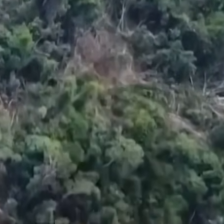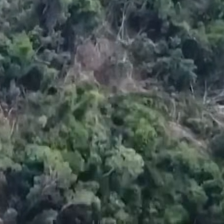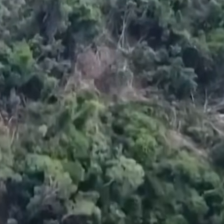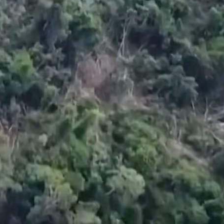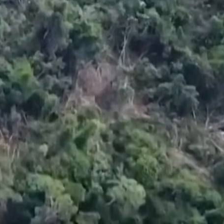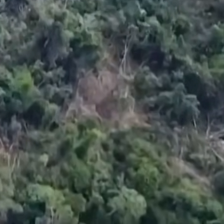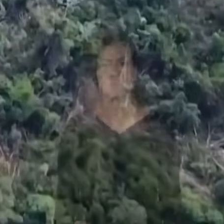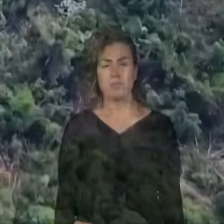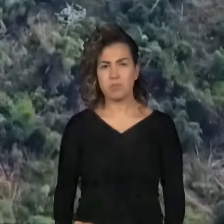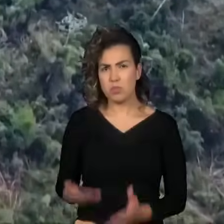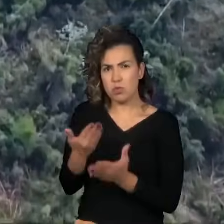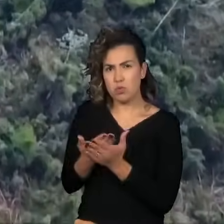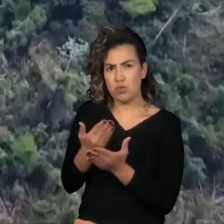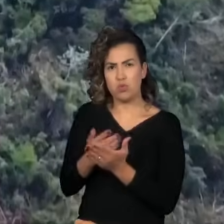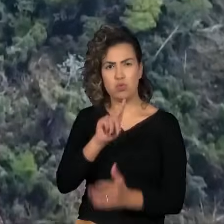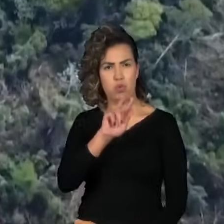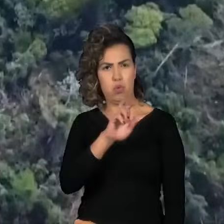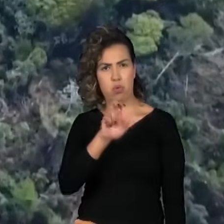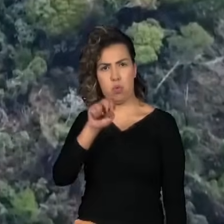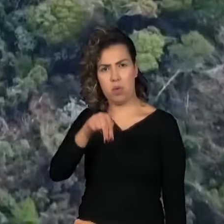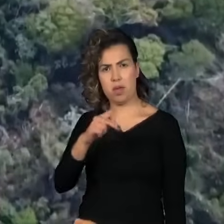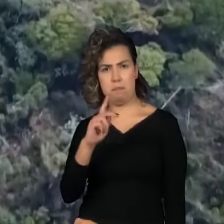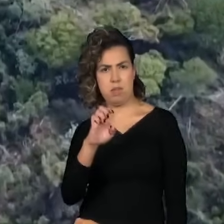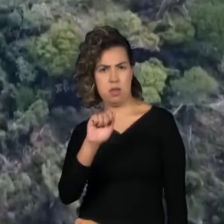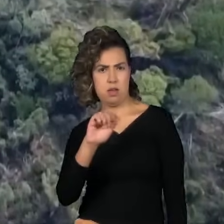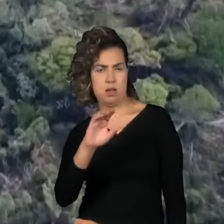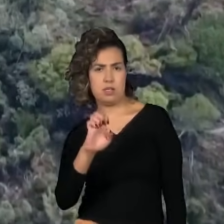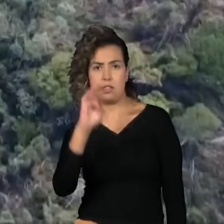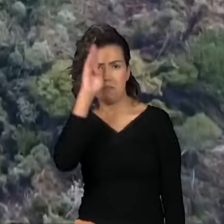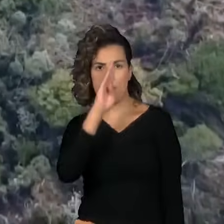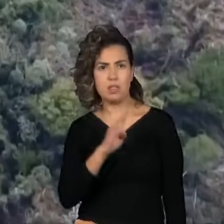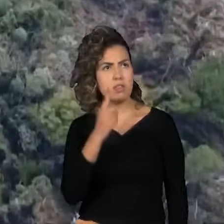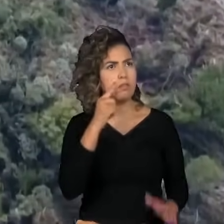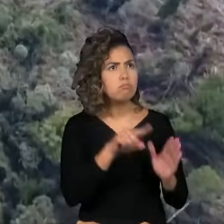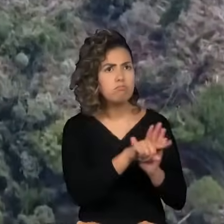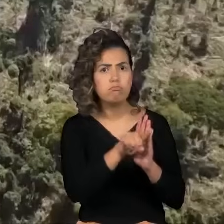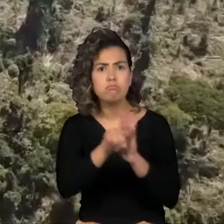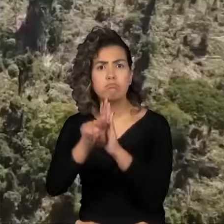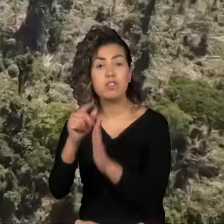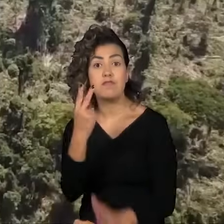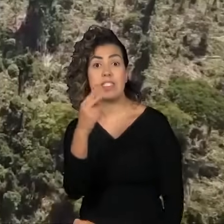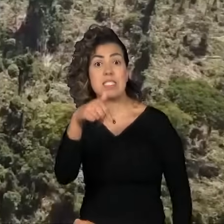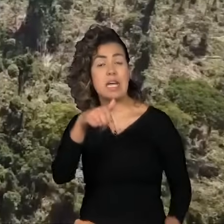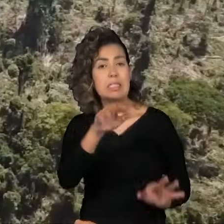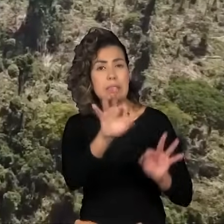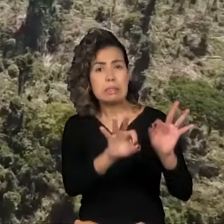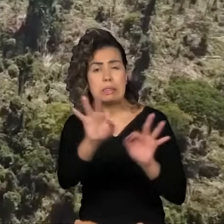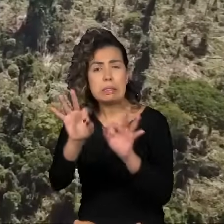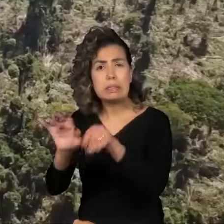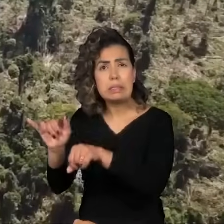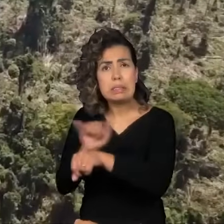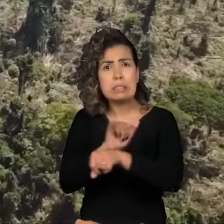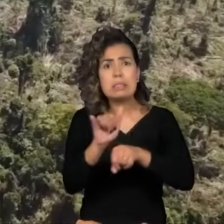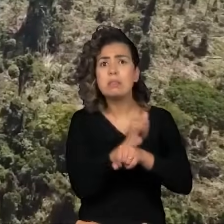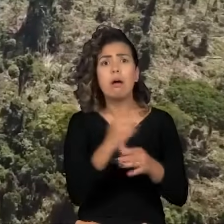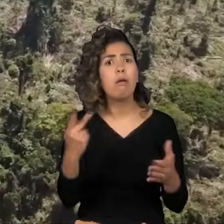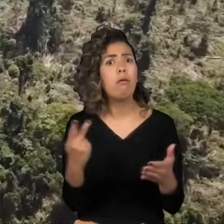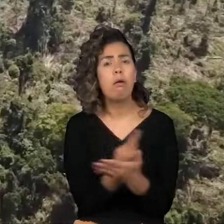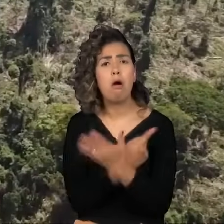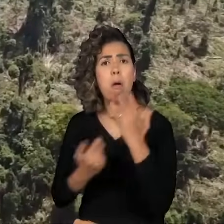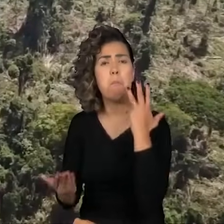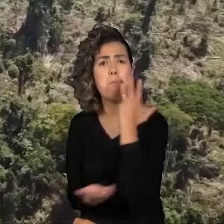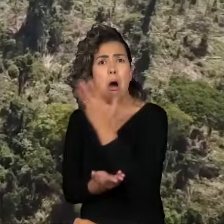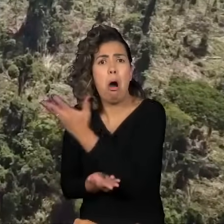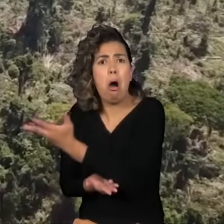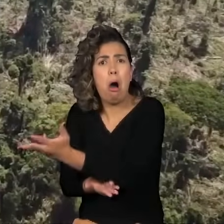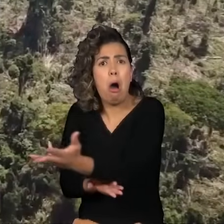Um estudo do Greenpeace Brasil identificou aqui 27 planos de manejo florestal que derrubaram uma área de mais de